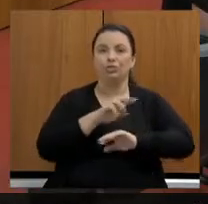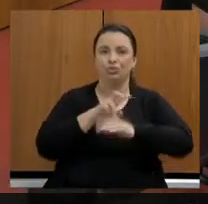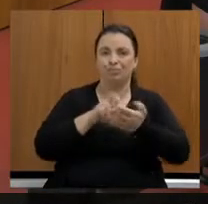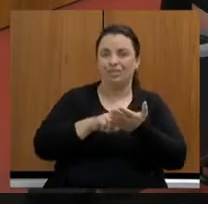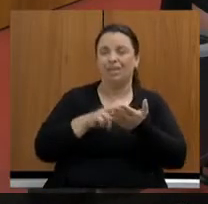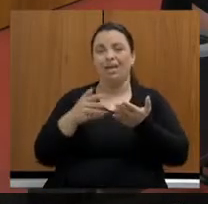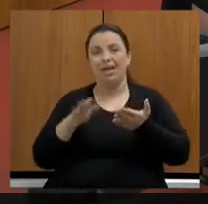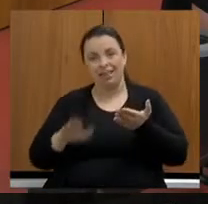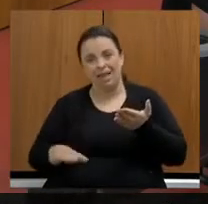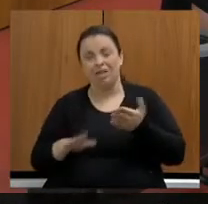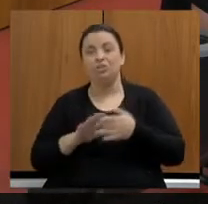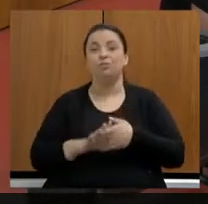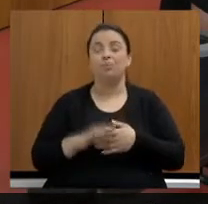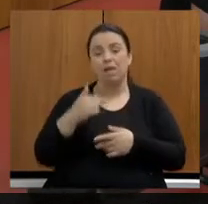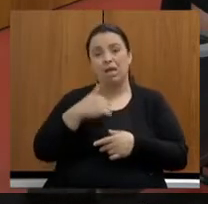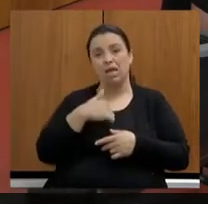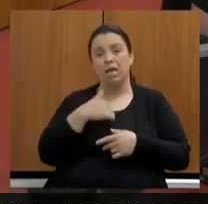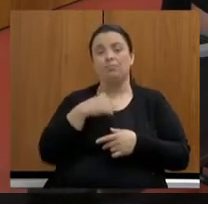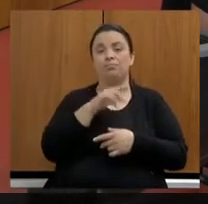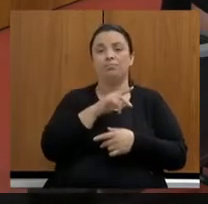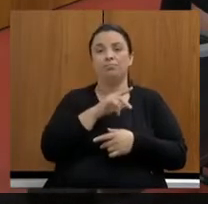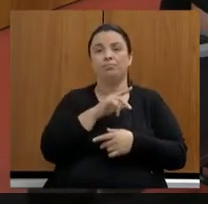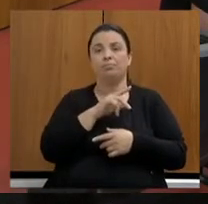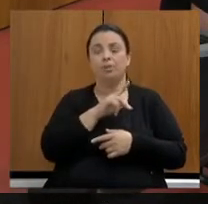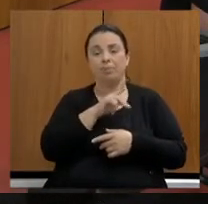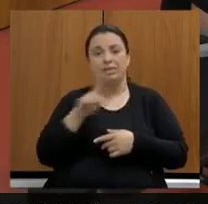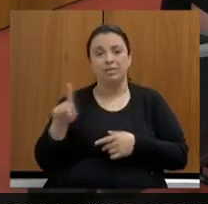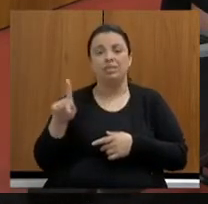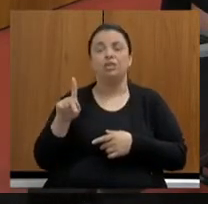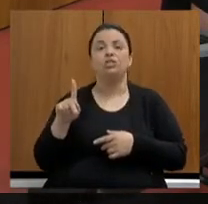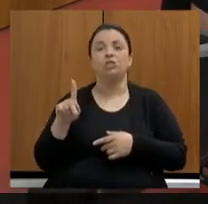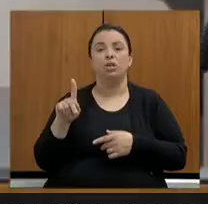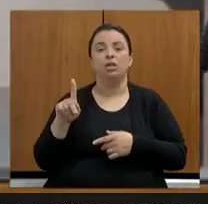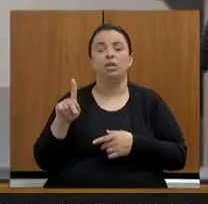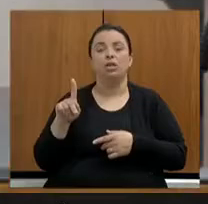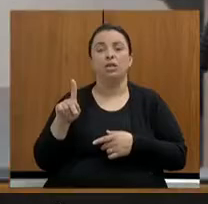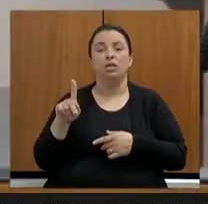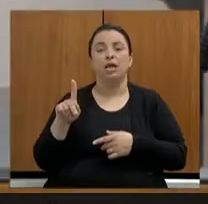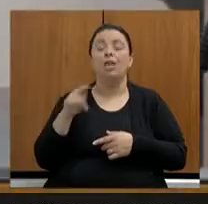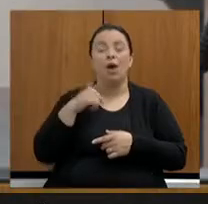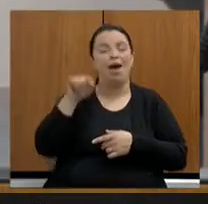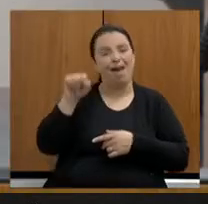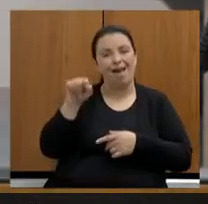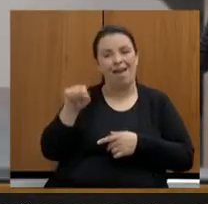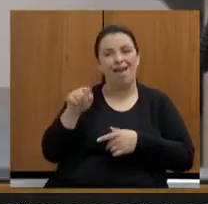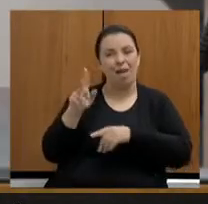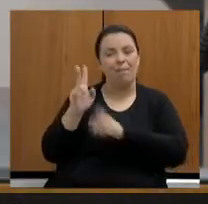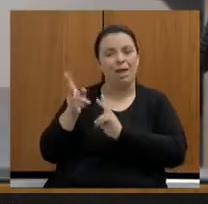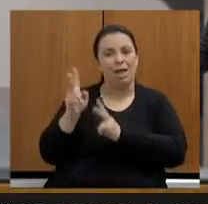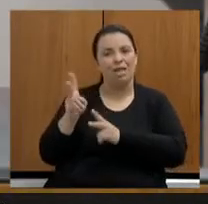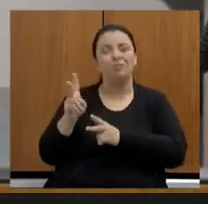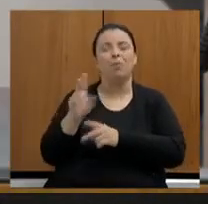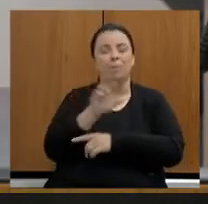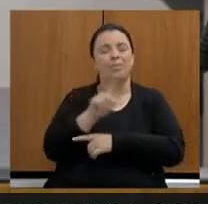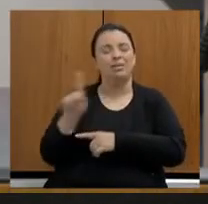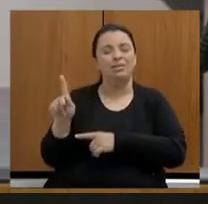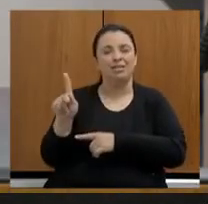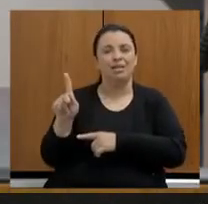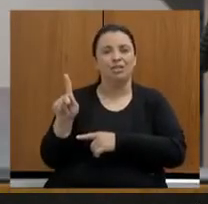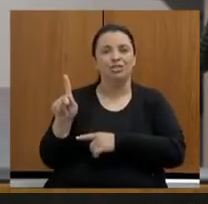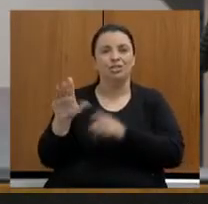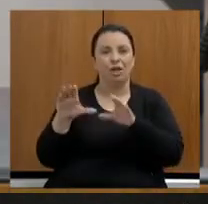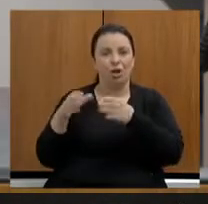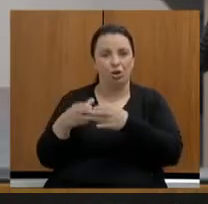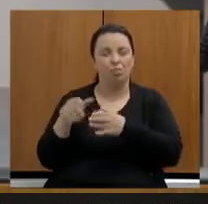então com Presidenta da comissão de Educação Ciência e Tecnologia época é um processo robusto que serve no caso do Poder